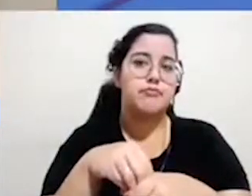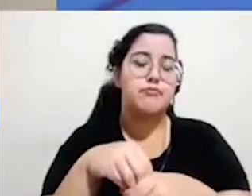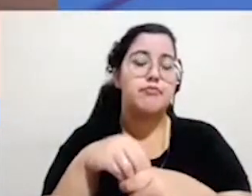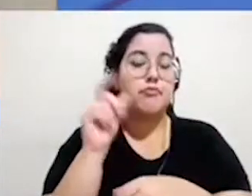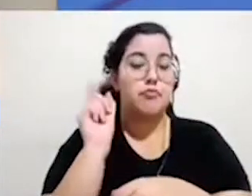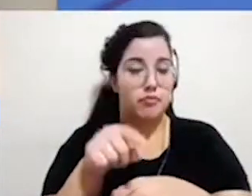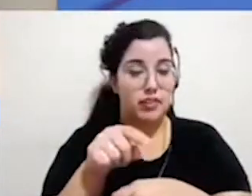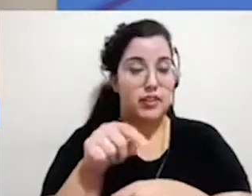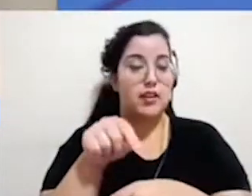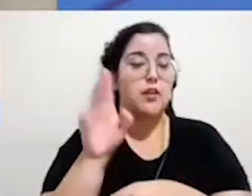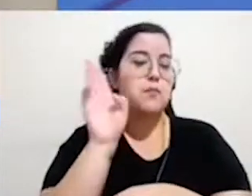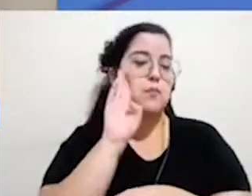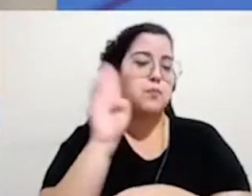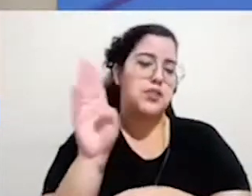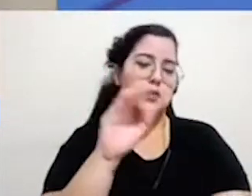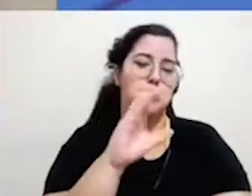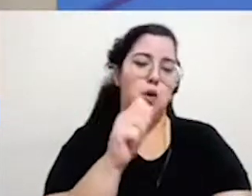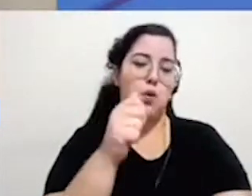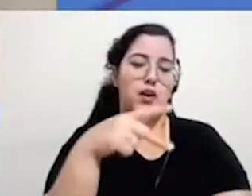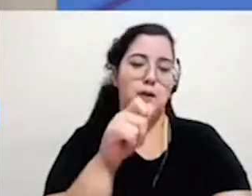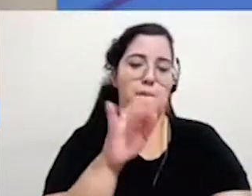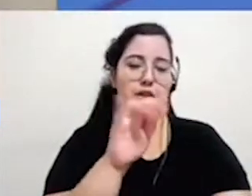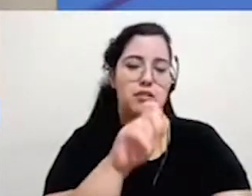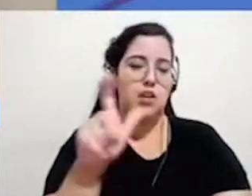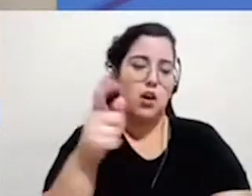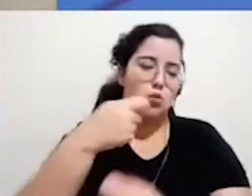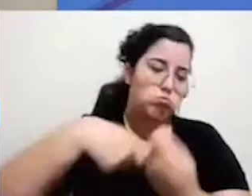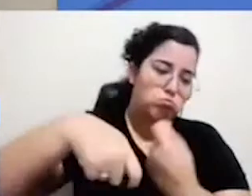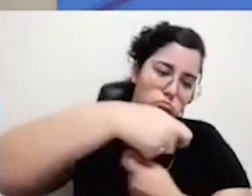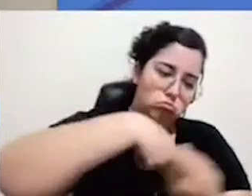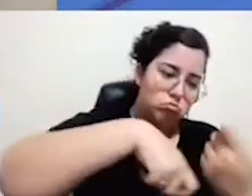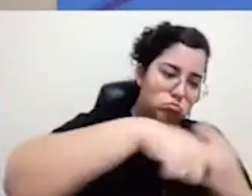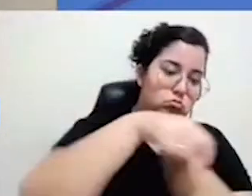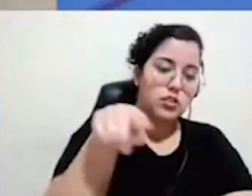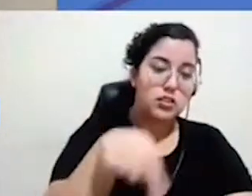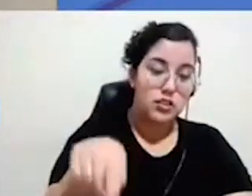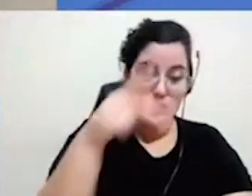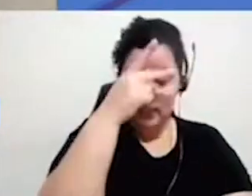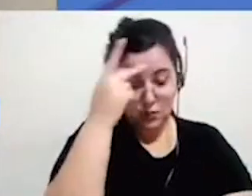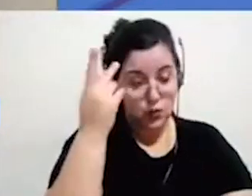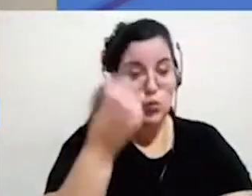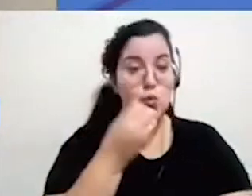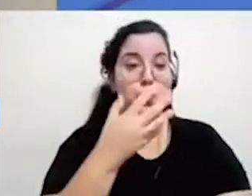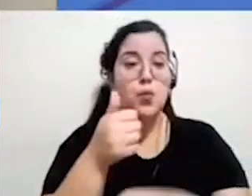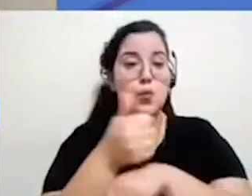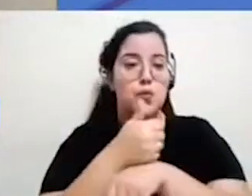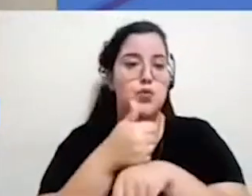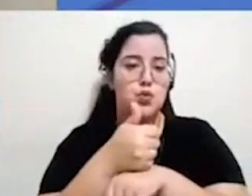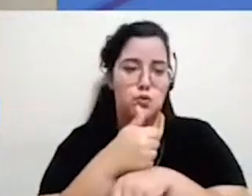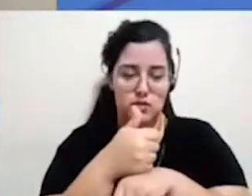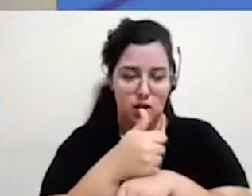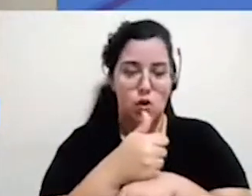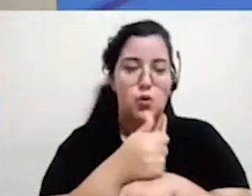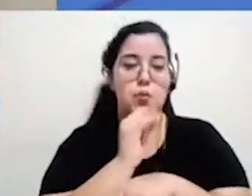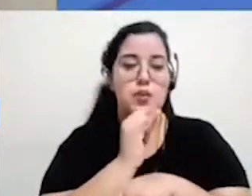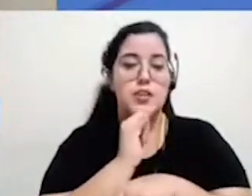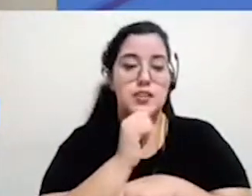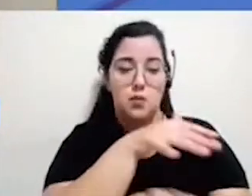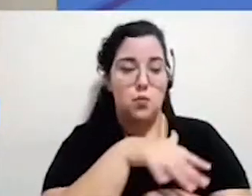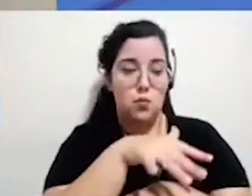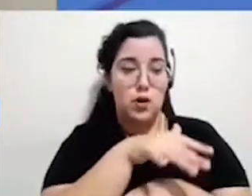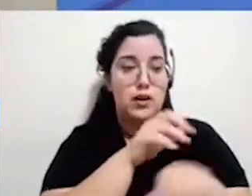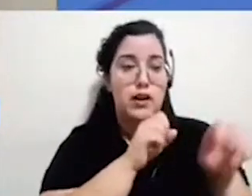é o grande capital, na verdade, entendeu? São as habilidades que as pessoas têm. Se você for pensar, por que a educação é